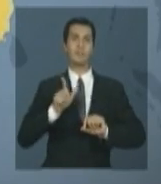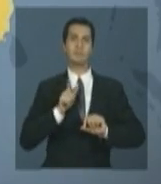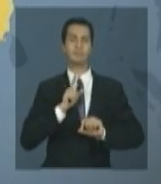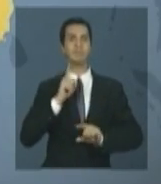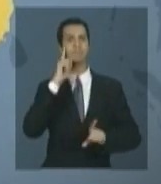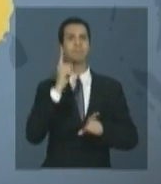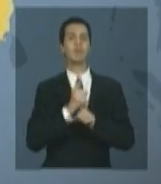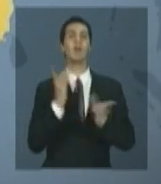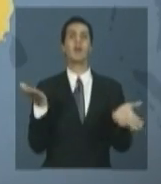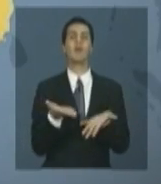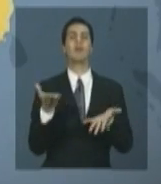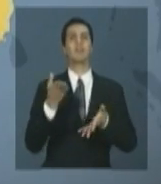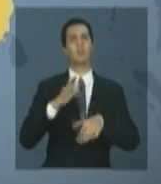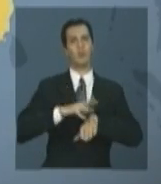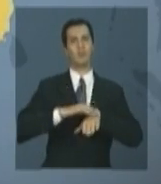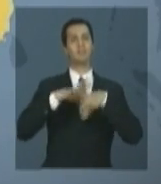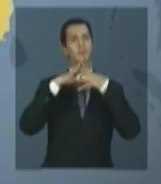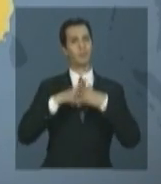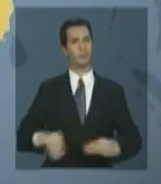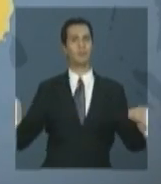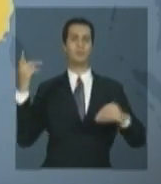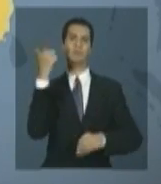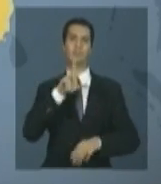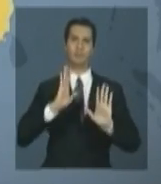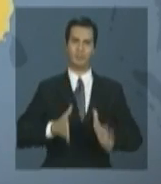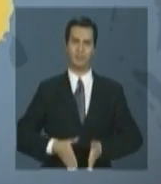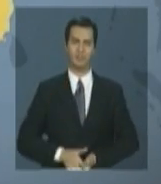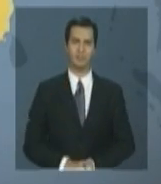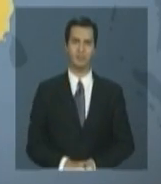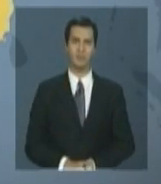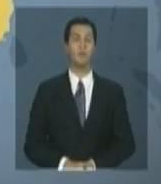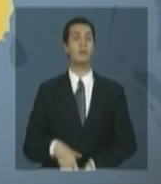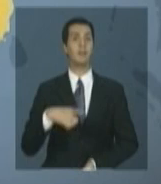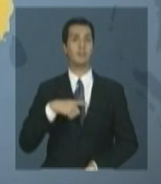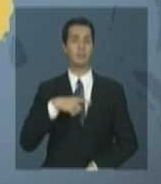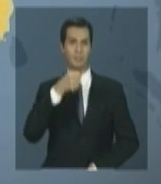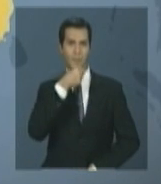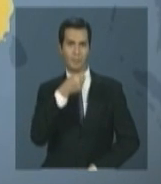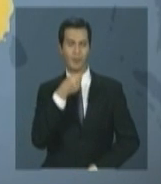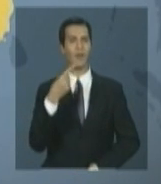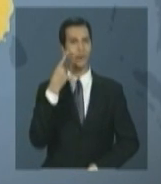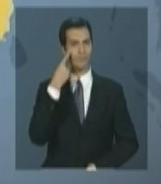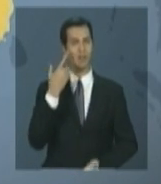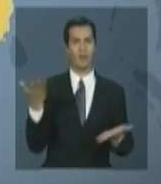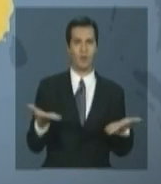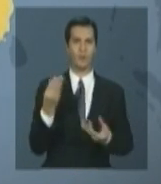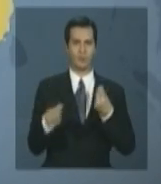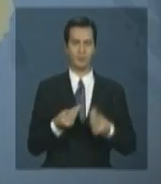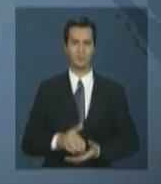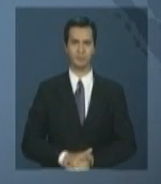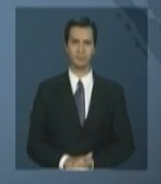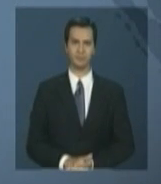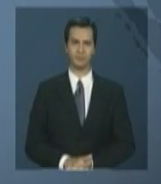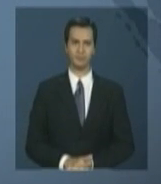diagnóstico e que está curado do câncer. A repórter Carla Vatier gravou a conversa. Ouça alguns trechos.